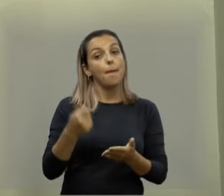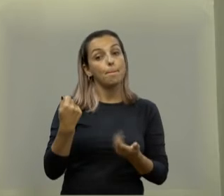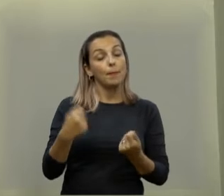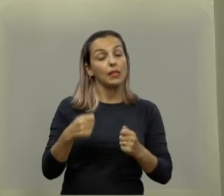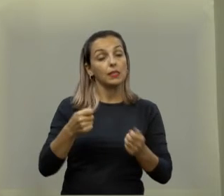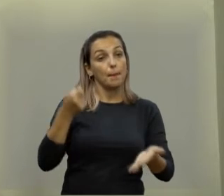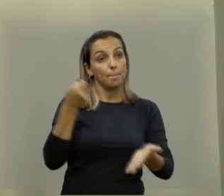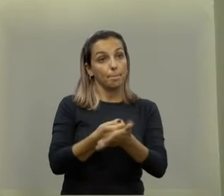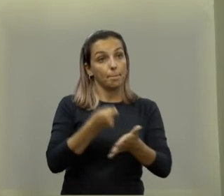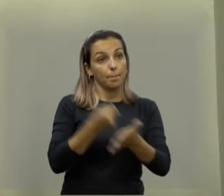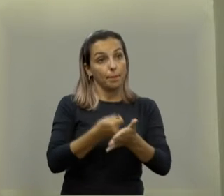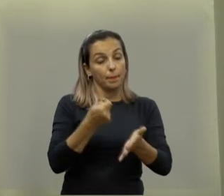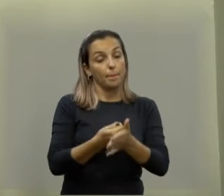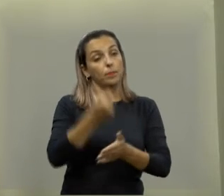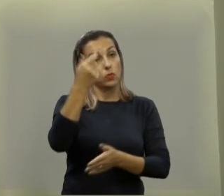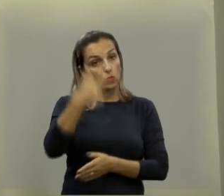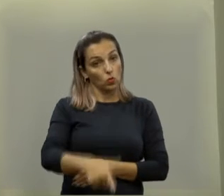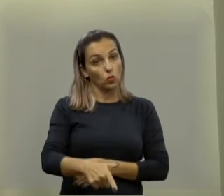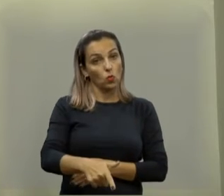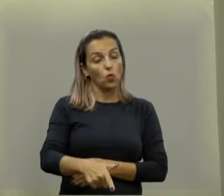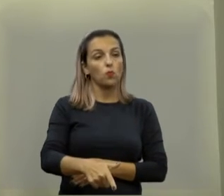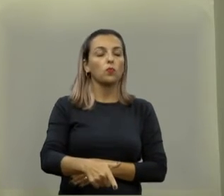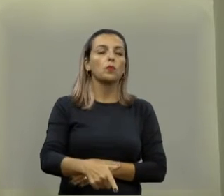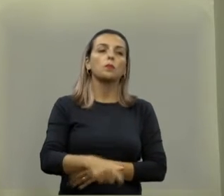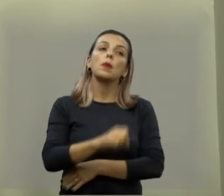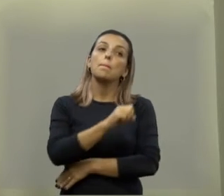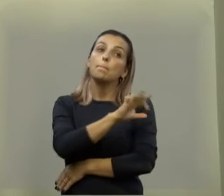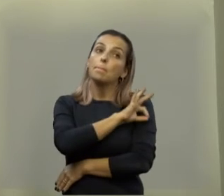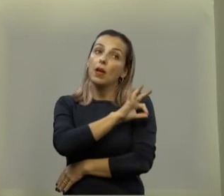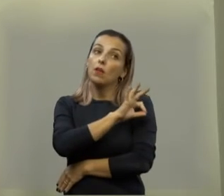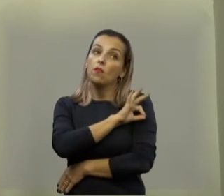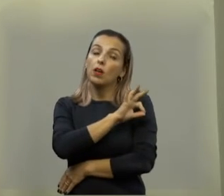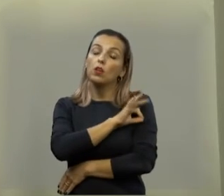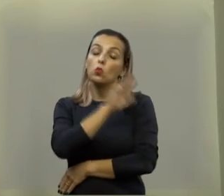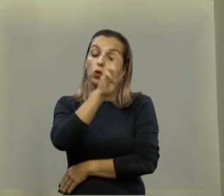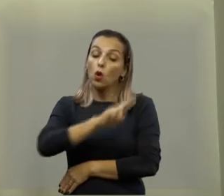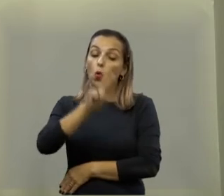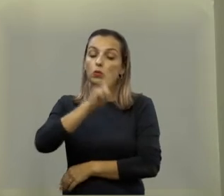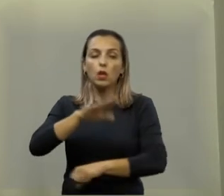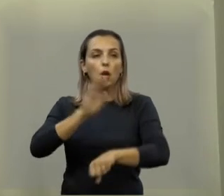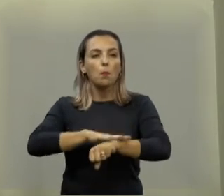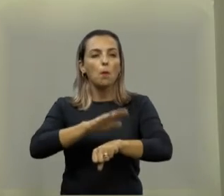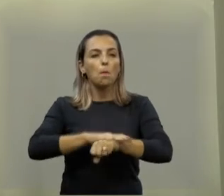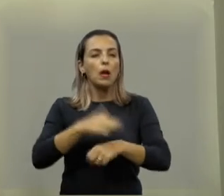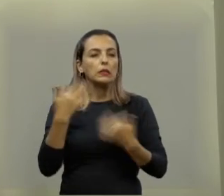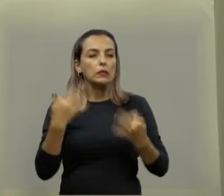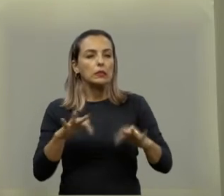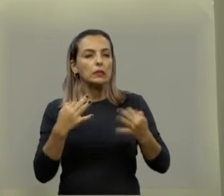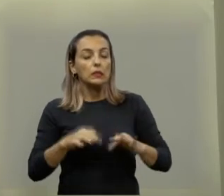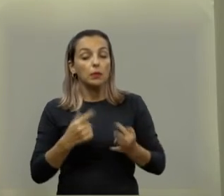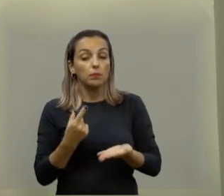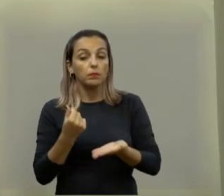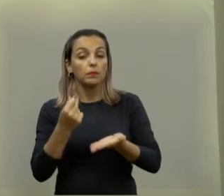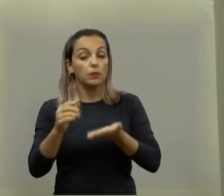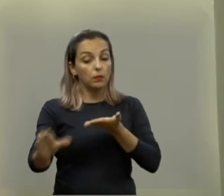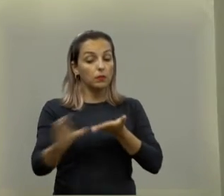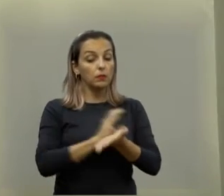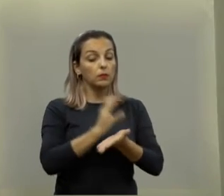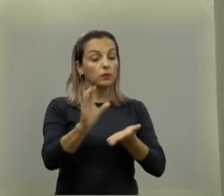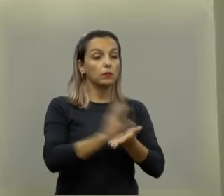exigíveis novamente a prefeitura está aproveitando de um momento de dor para aumentar a própria arrecadação